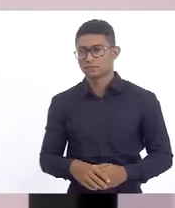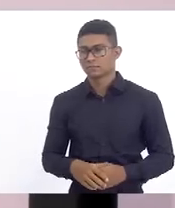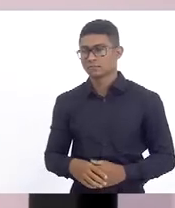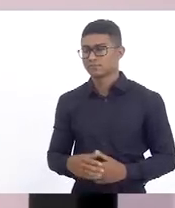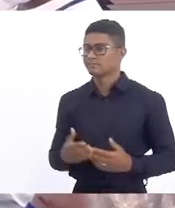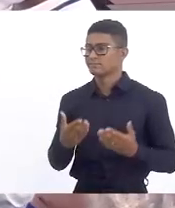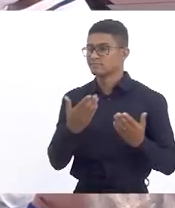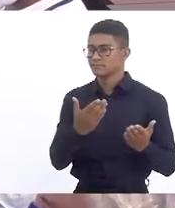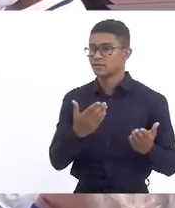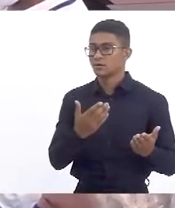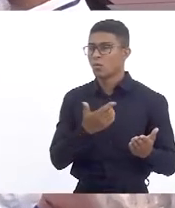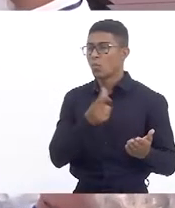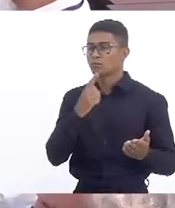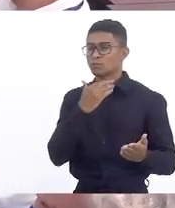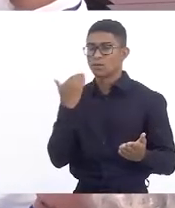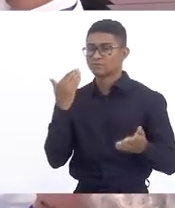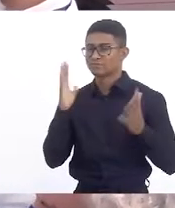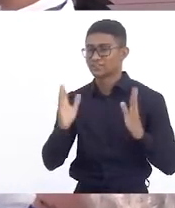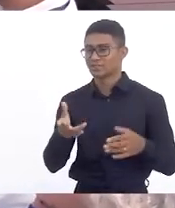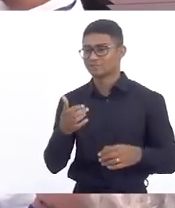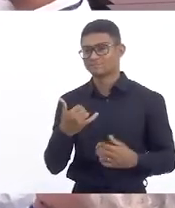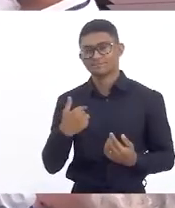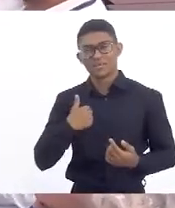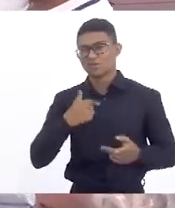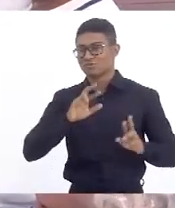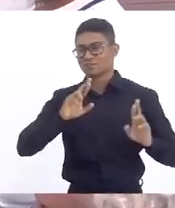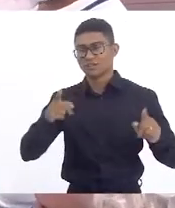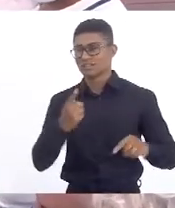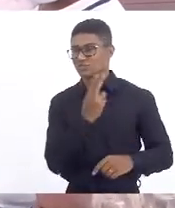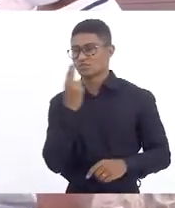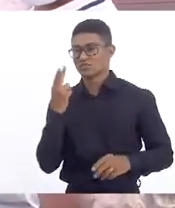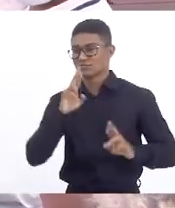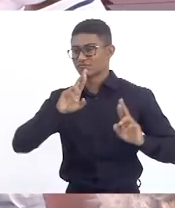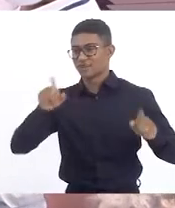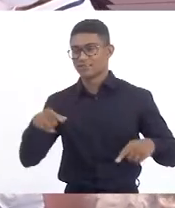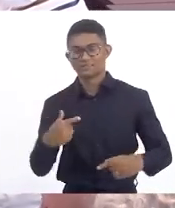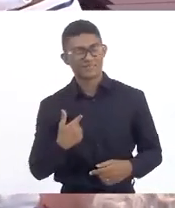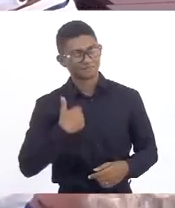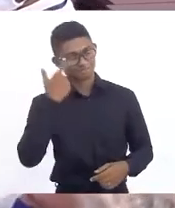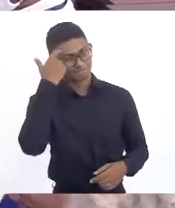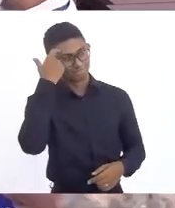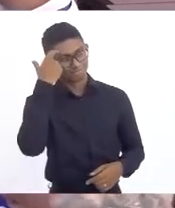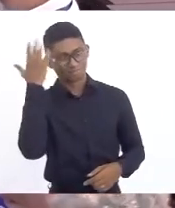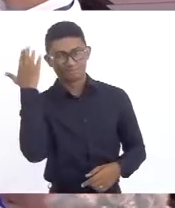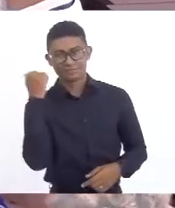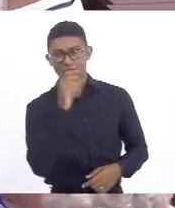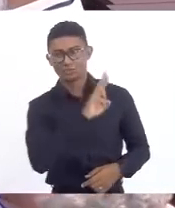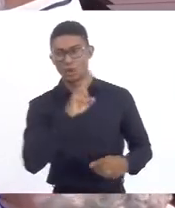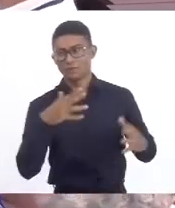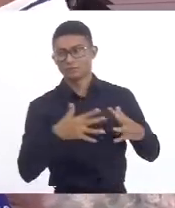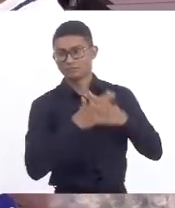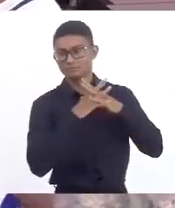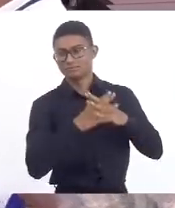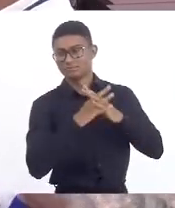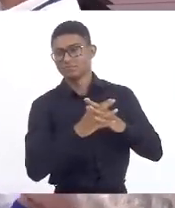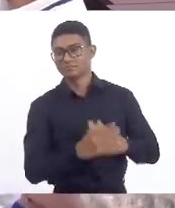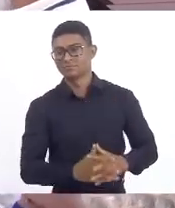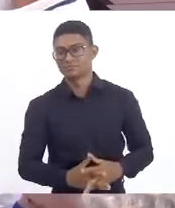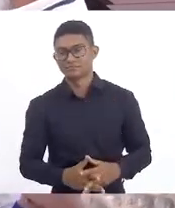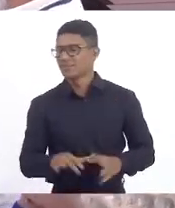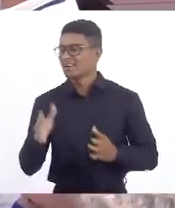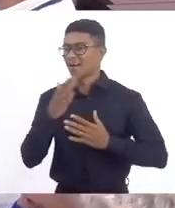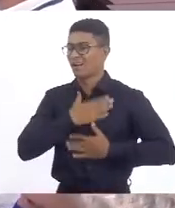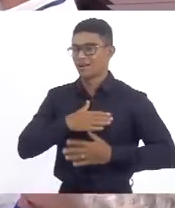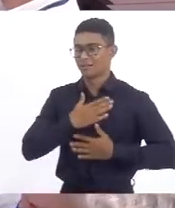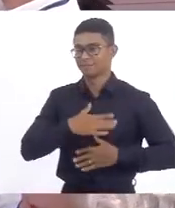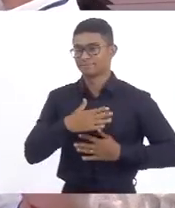ainda é verdade. Faz tempo. Saudoso Luiz Paulo Conde. Então, Luiz Paulo. Luiz Paulo, fica tranquilo. É